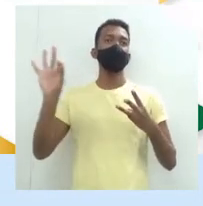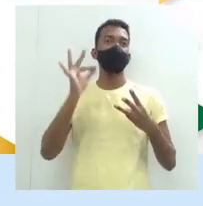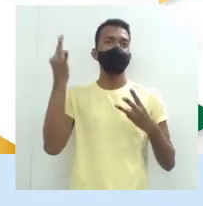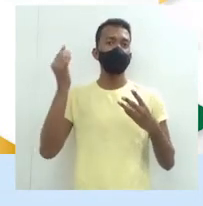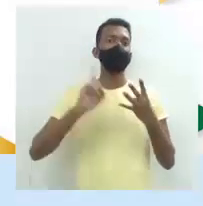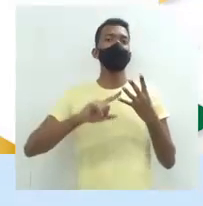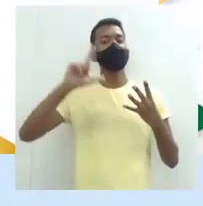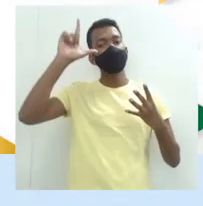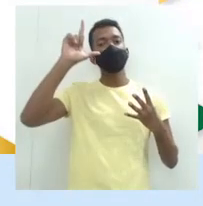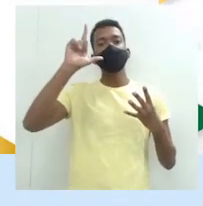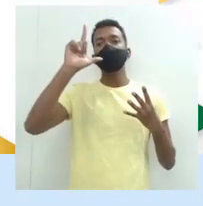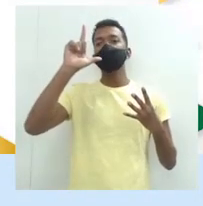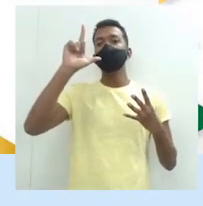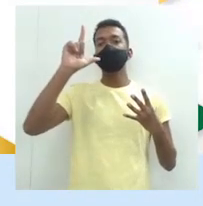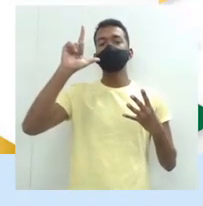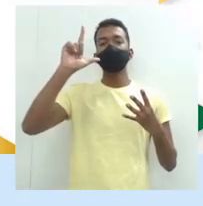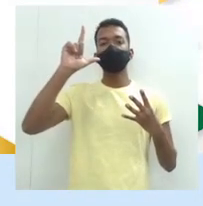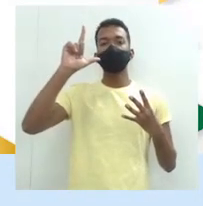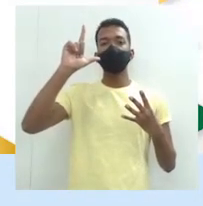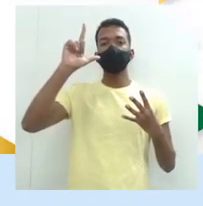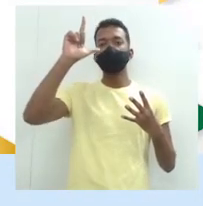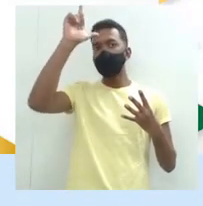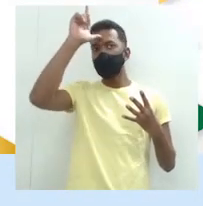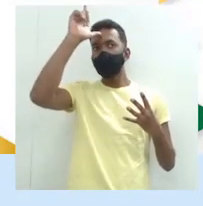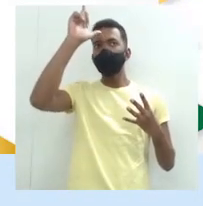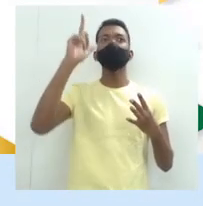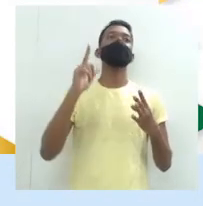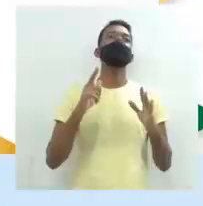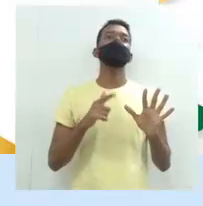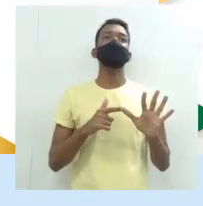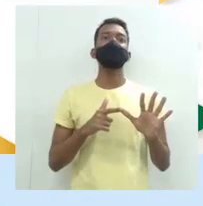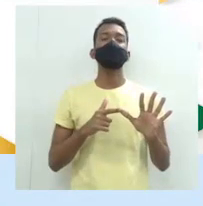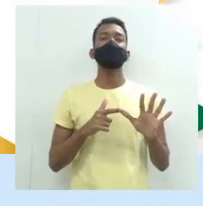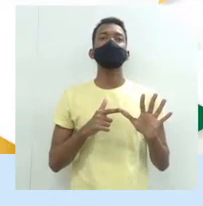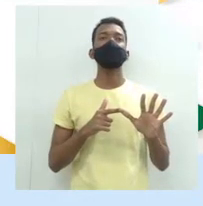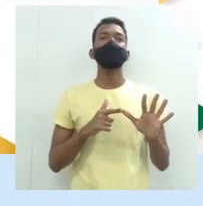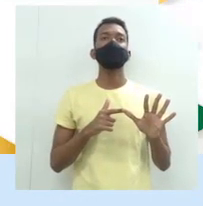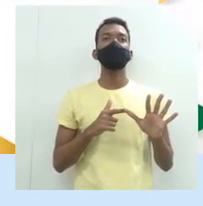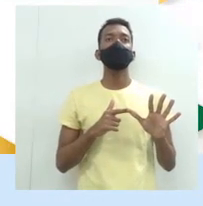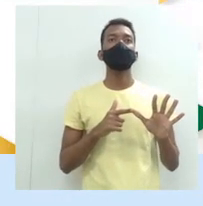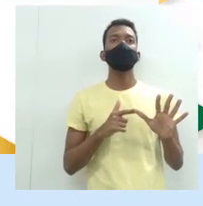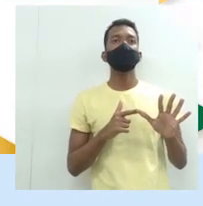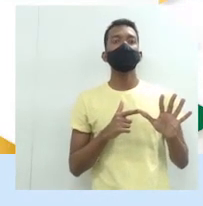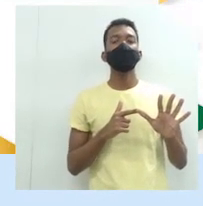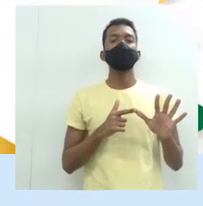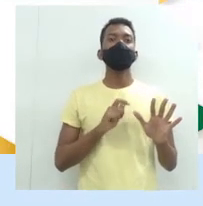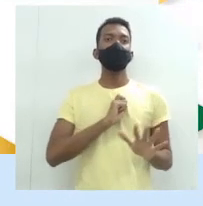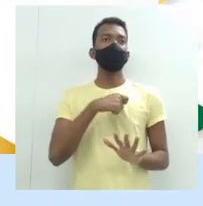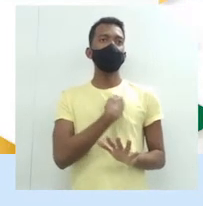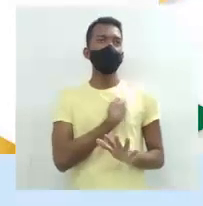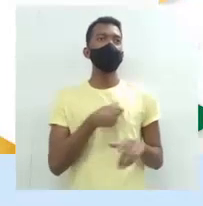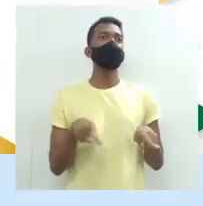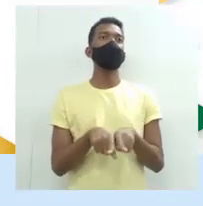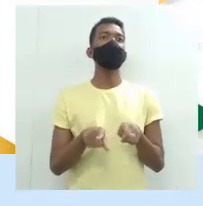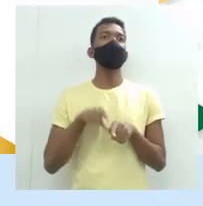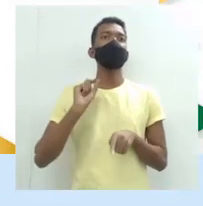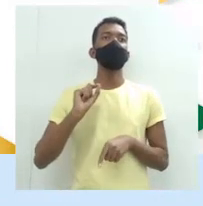Germany, Spain, Espanha, Alemanha, e a gente tem mais abaixo, ó,